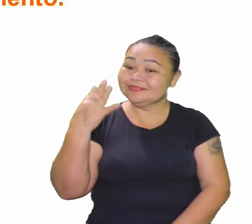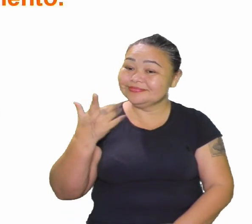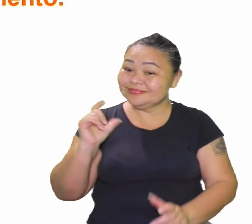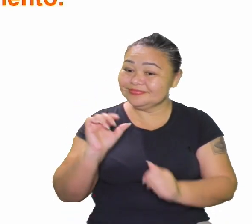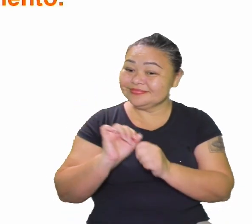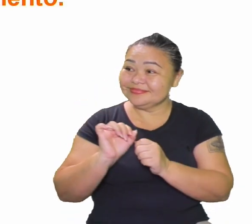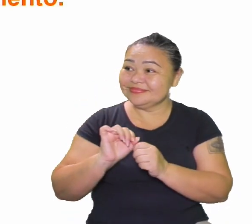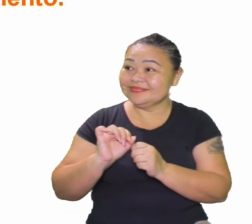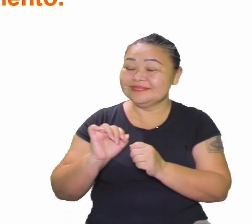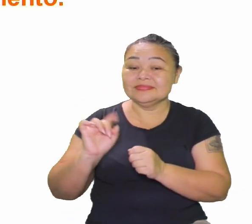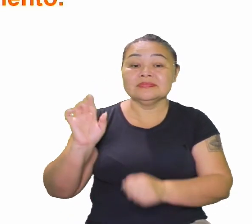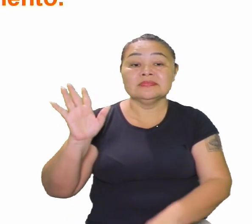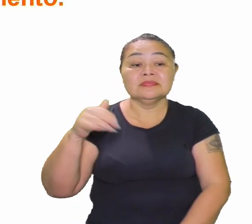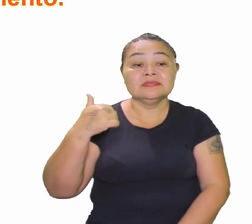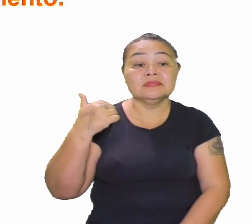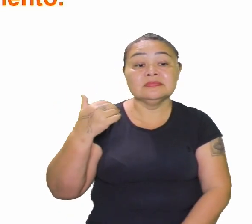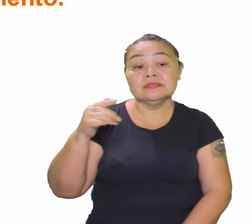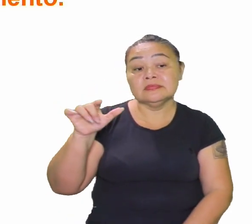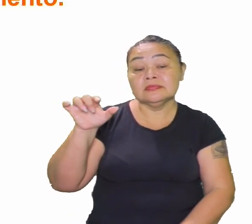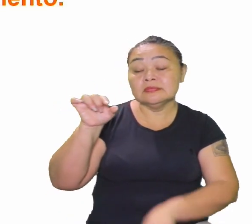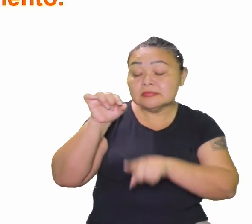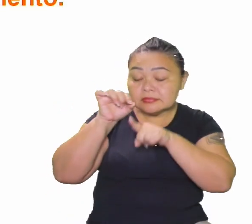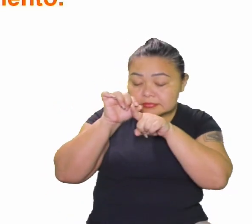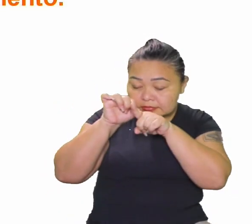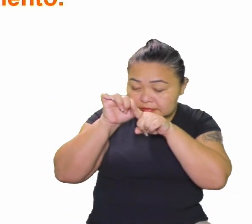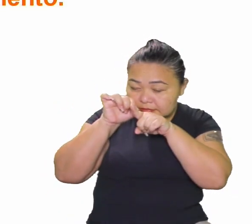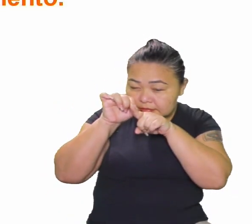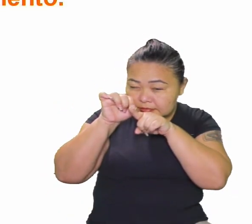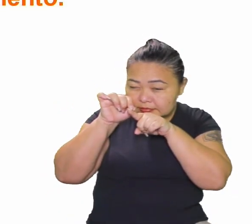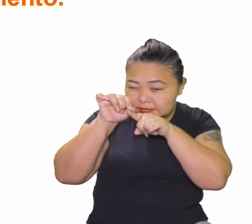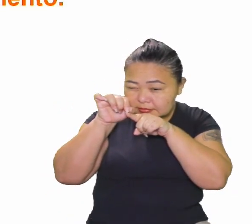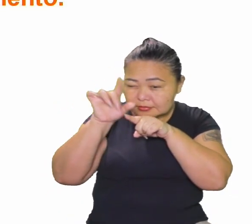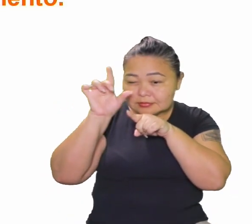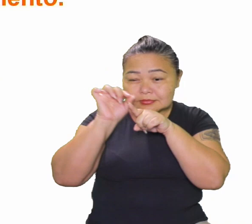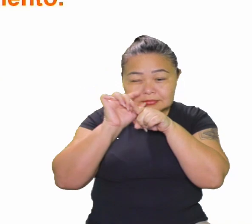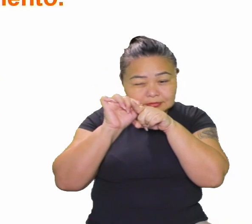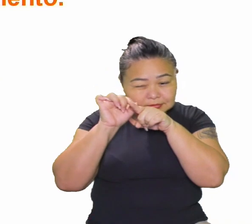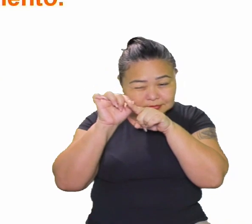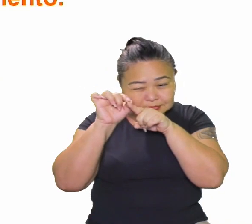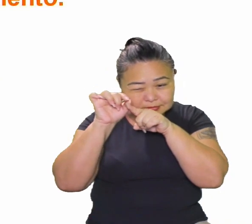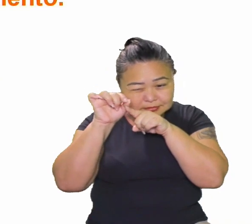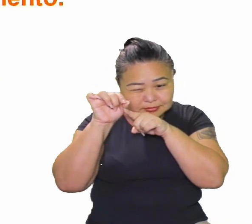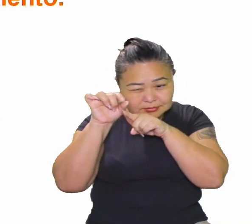diretor. Ó, formigas, né? Quando a gente falou de formiga, a gente disse que